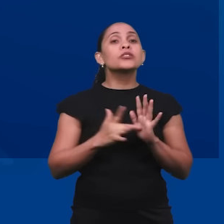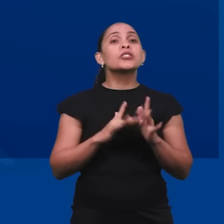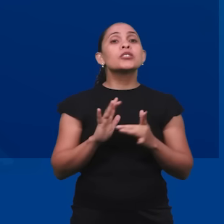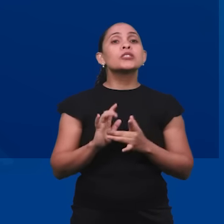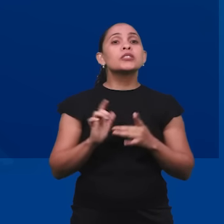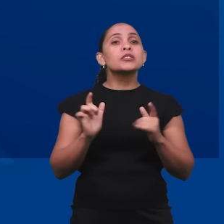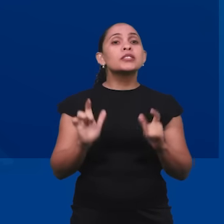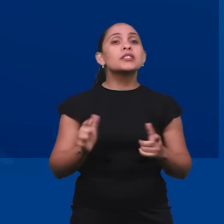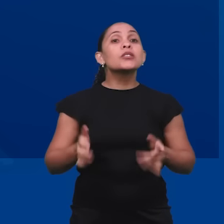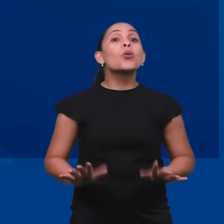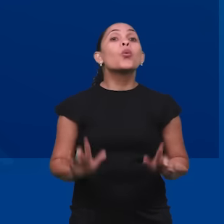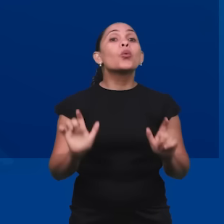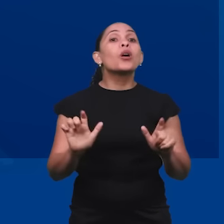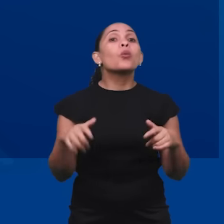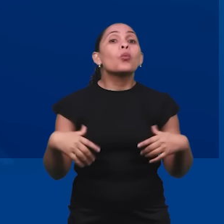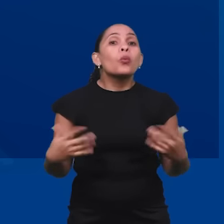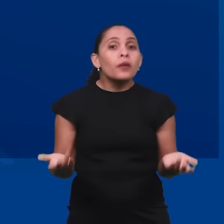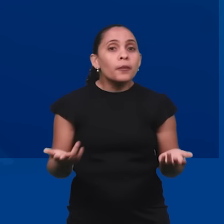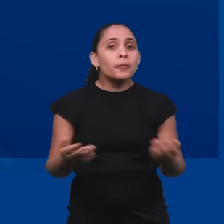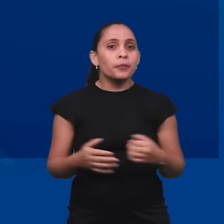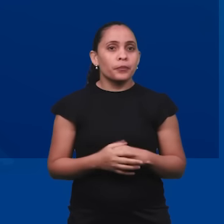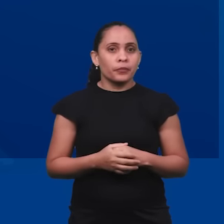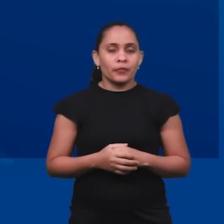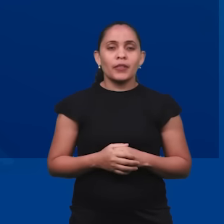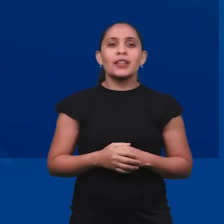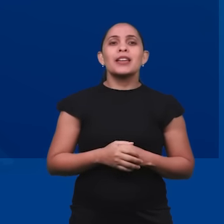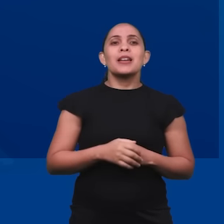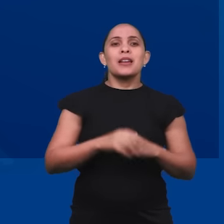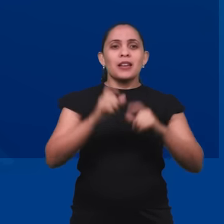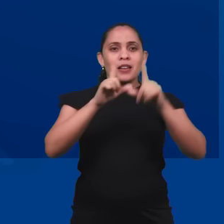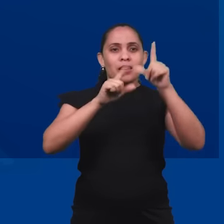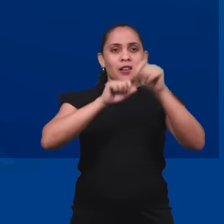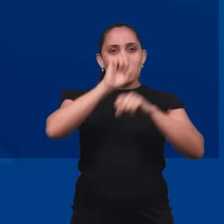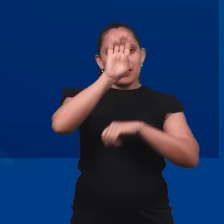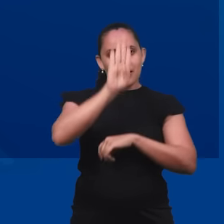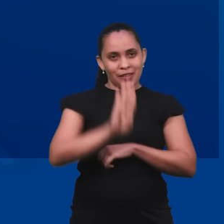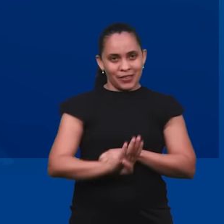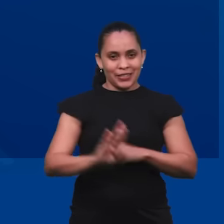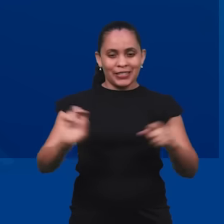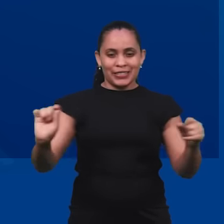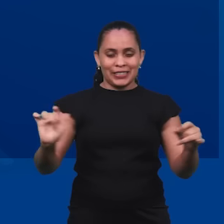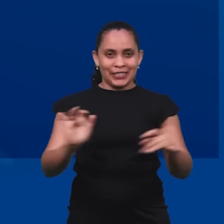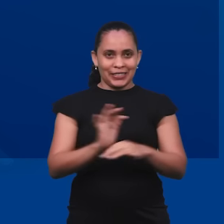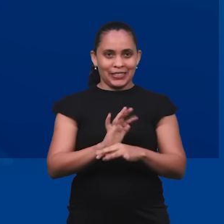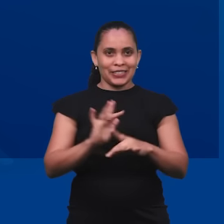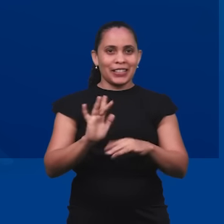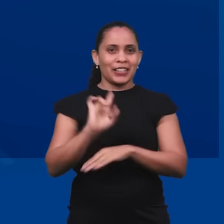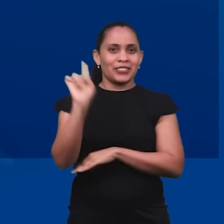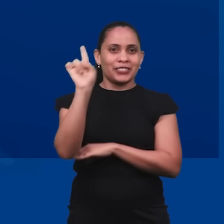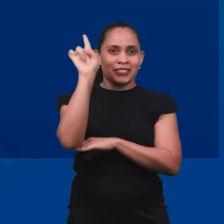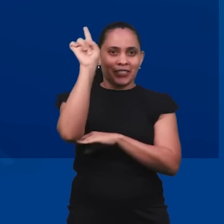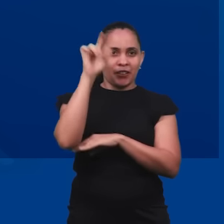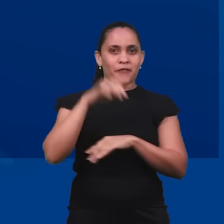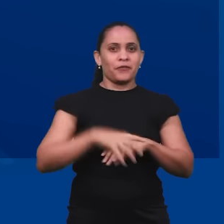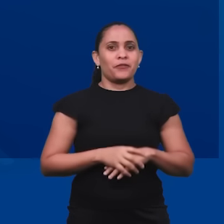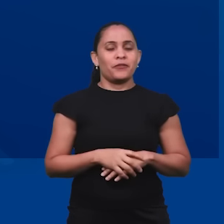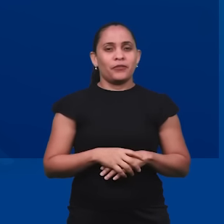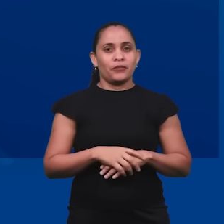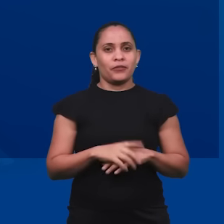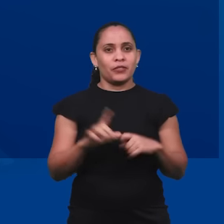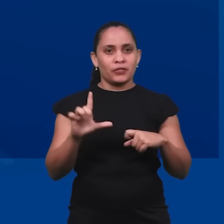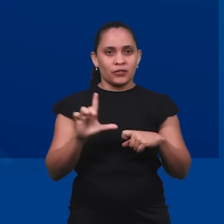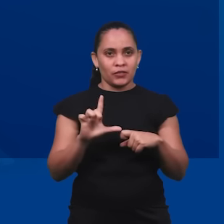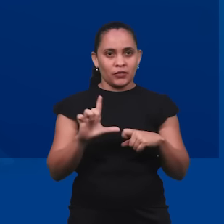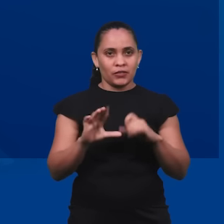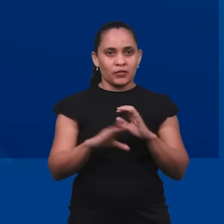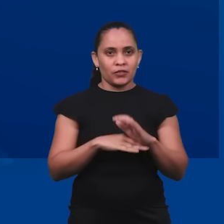nasceu? Em Belém, cidade de Davi. Muito bem, está no versículo Lucas